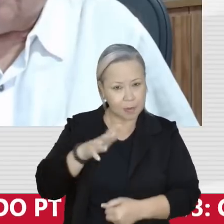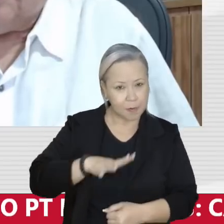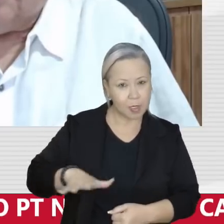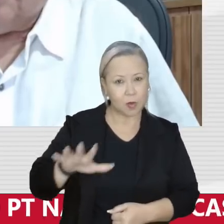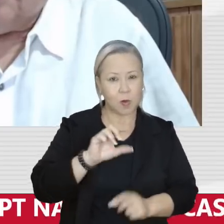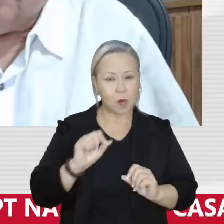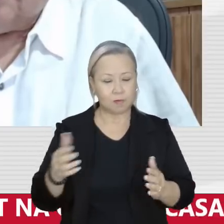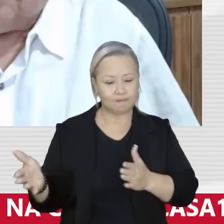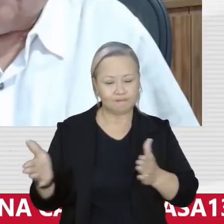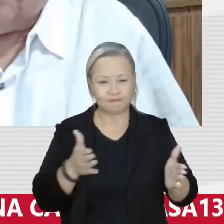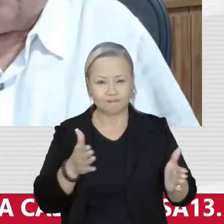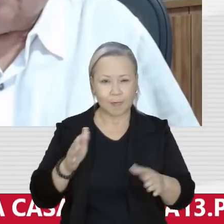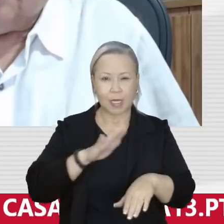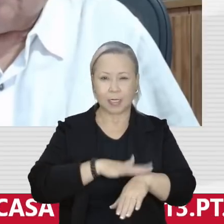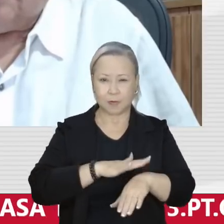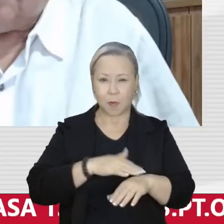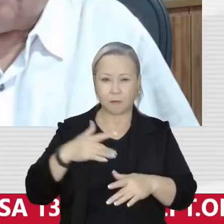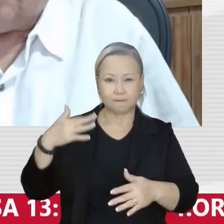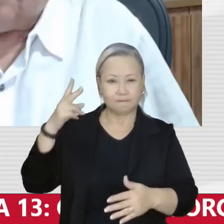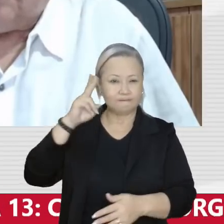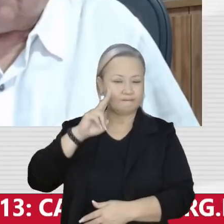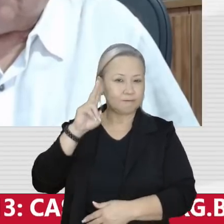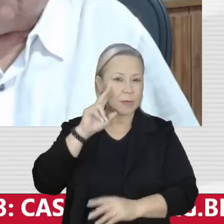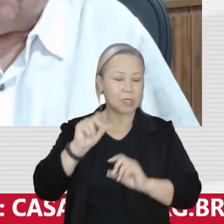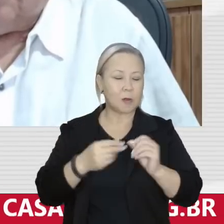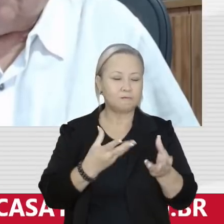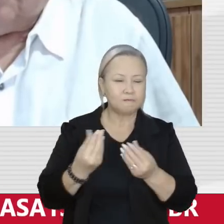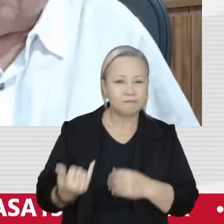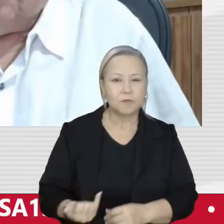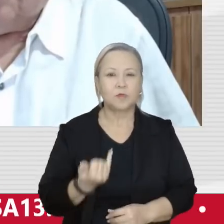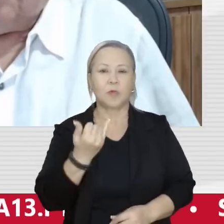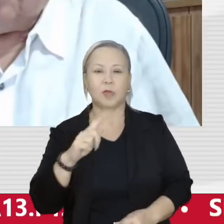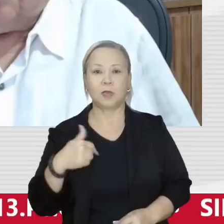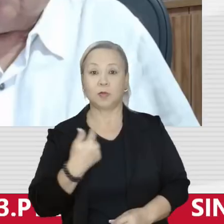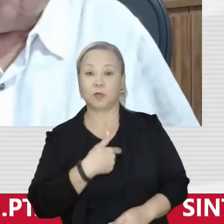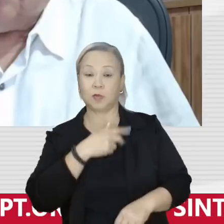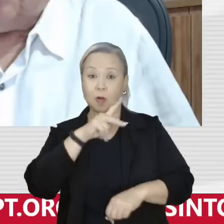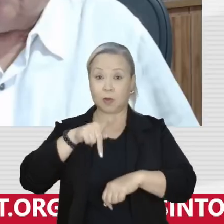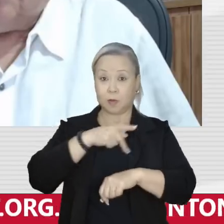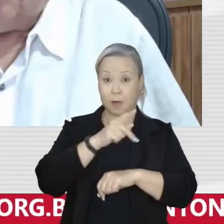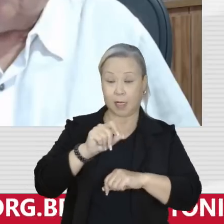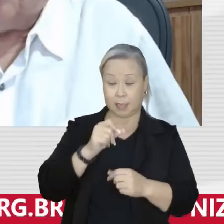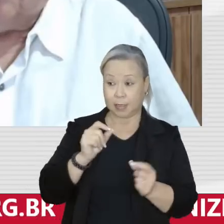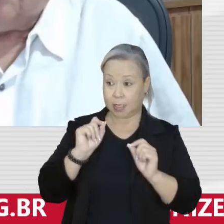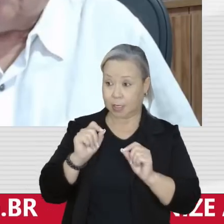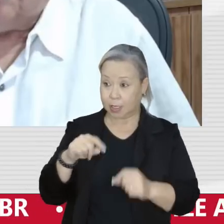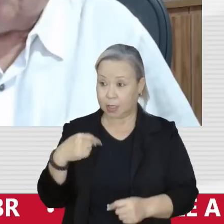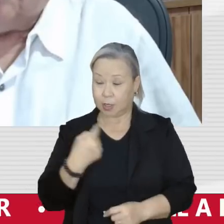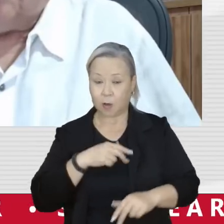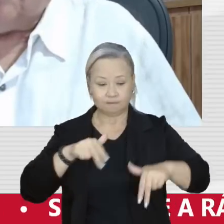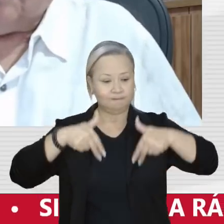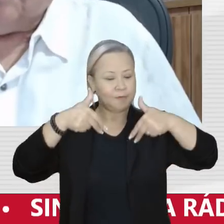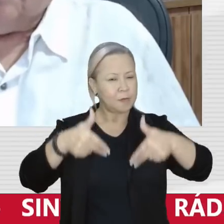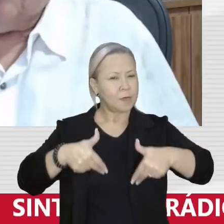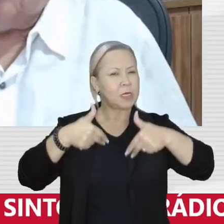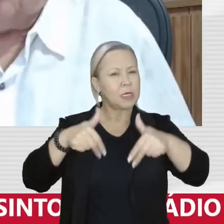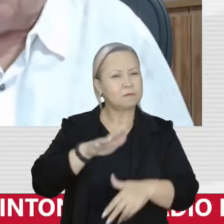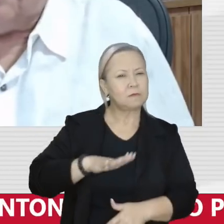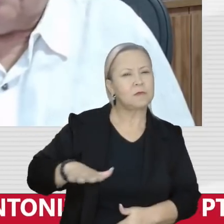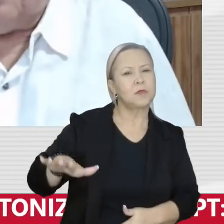esse momento histórico muito importante para o nosso país e que nós, a militância toda, né,